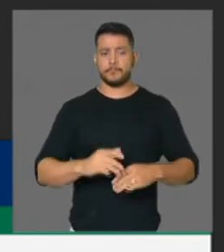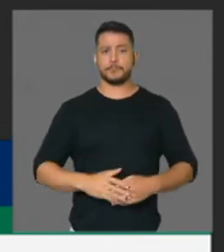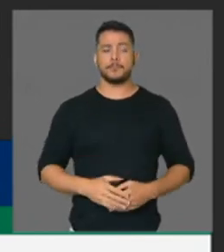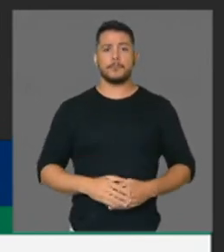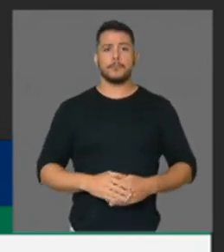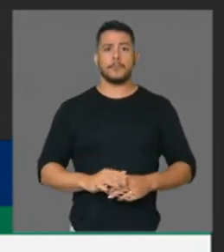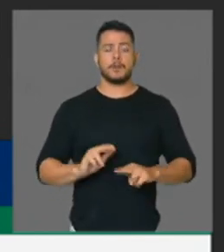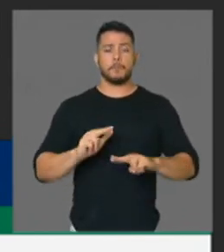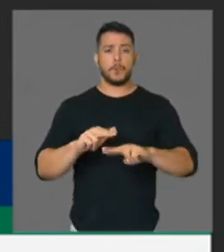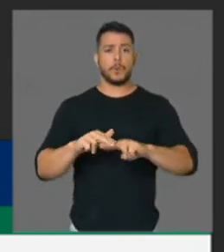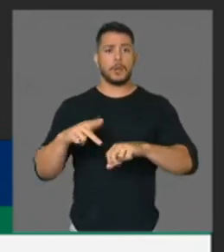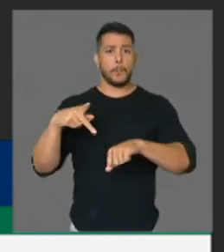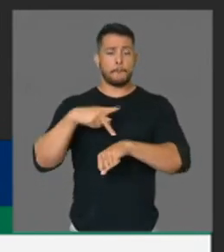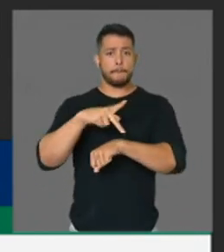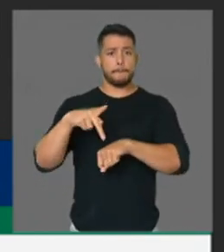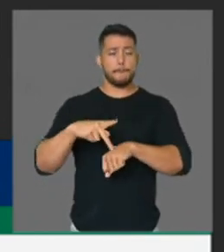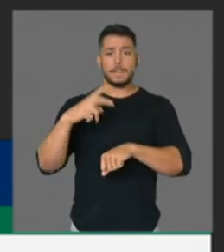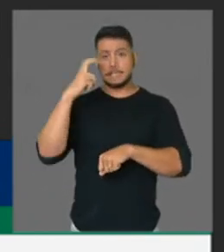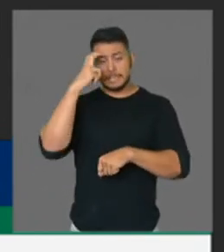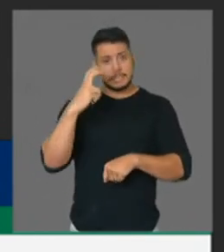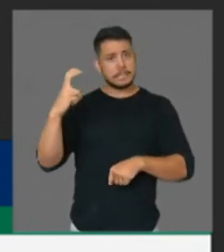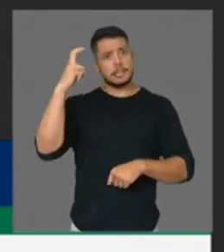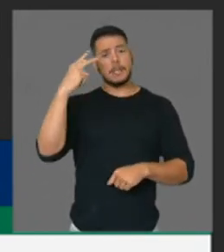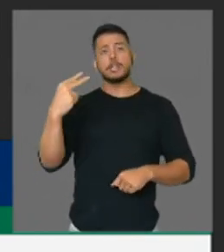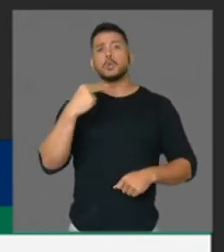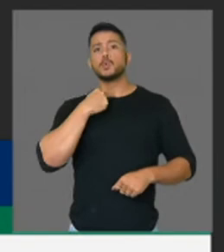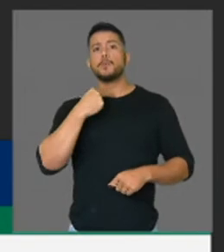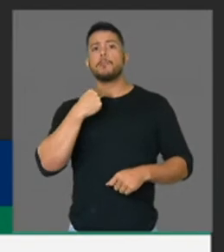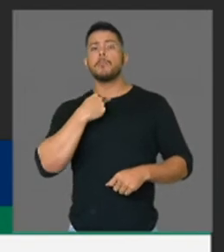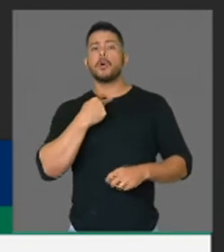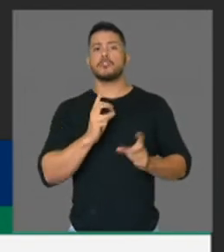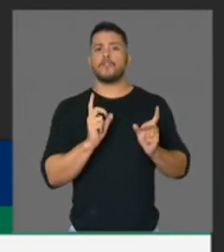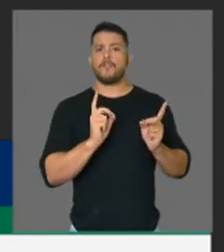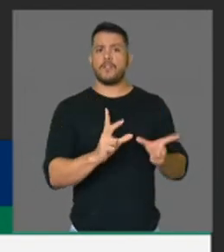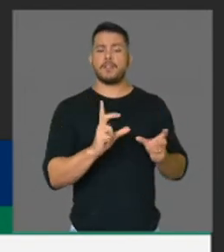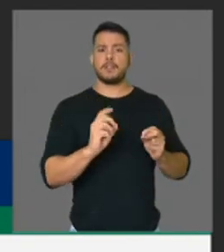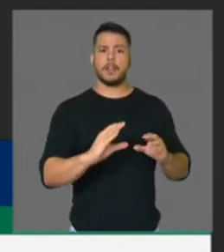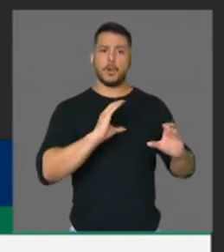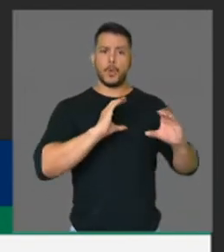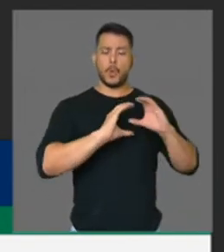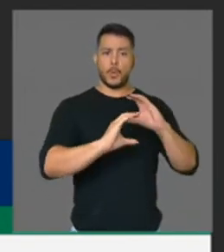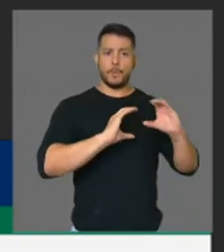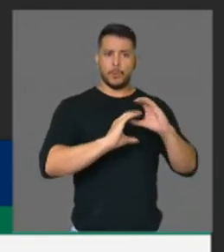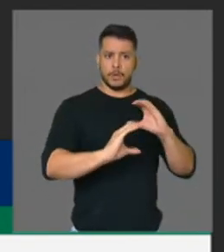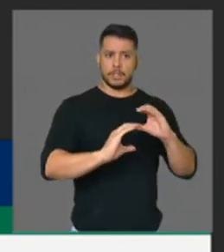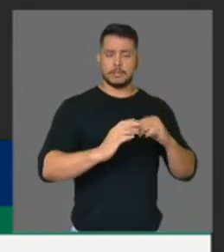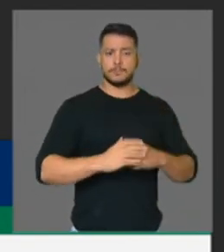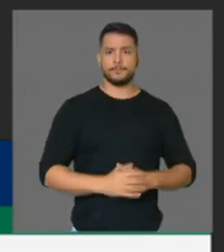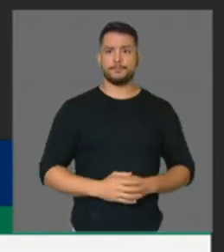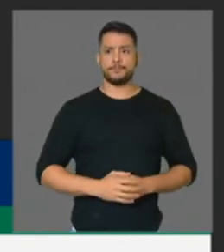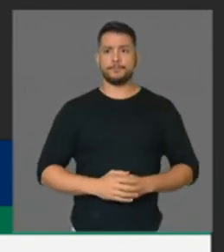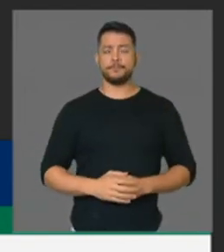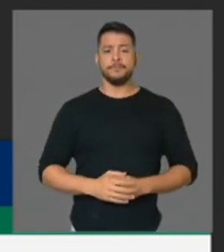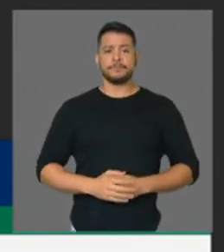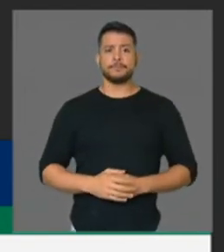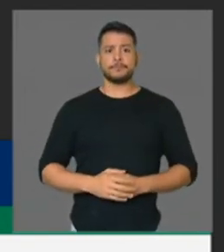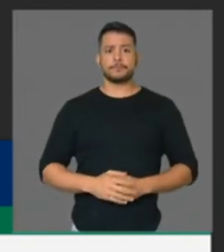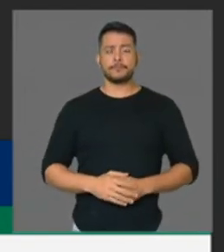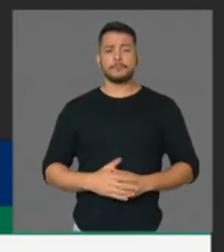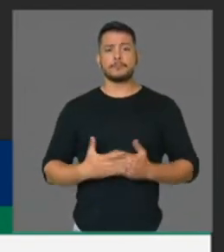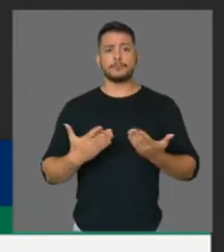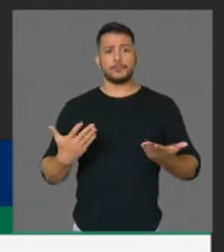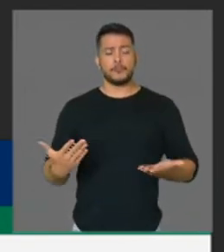país inteligente não privatiza a sua comunicação e esta é minha posição firme. E por último, senhor